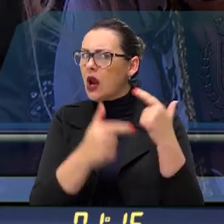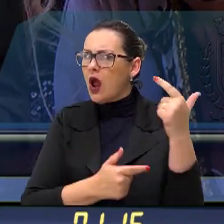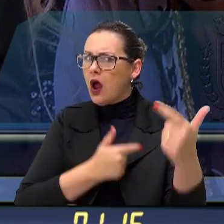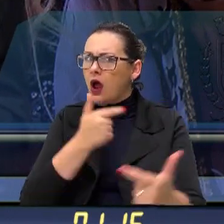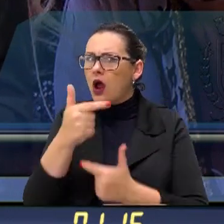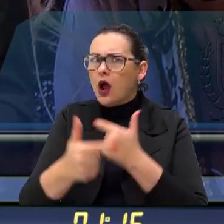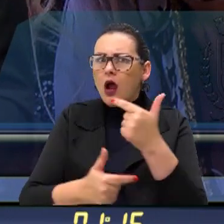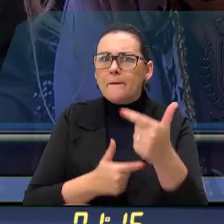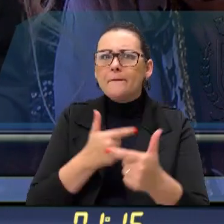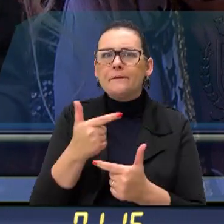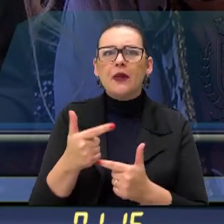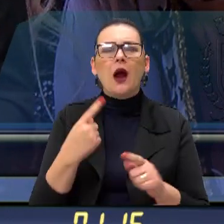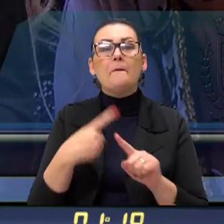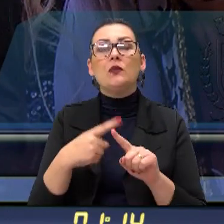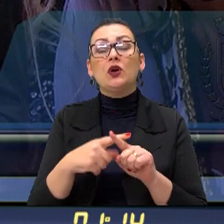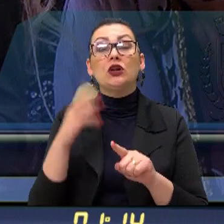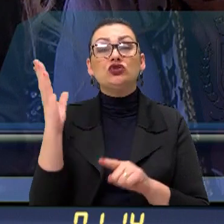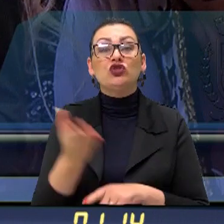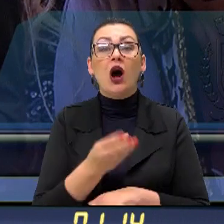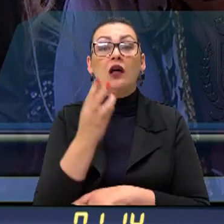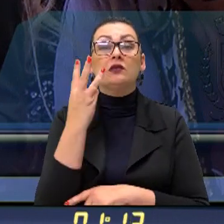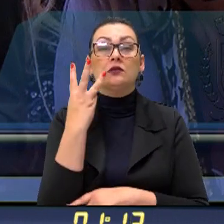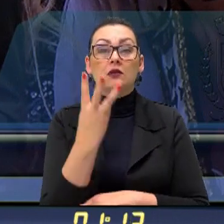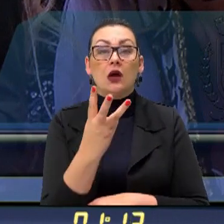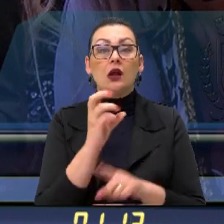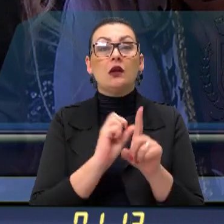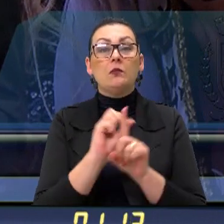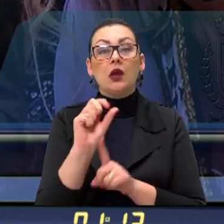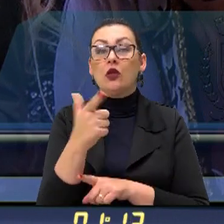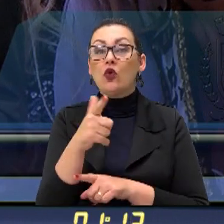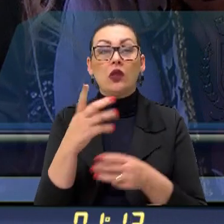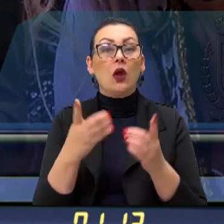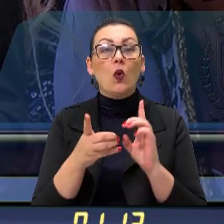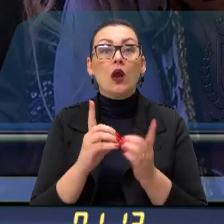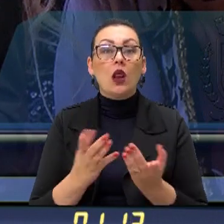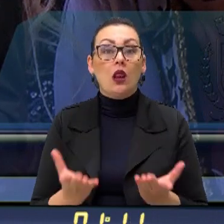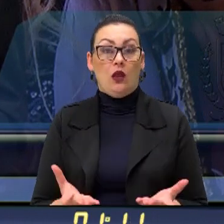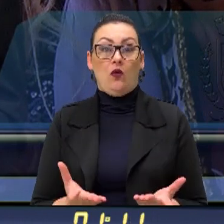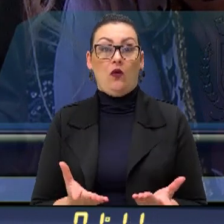trabalho, por já são 3 meses sem a coordenadora.